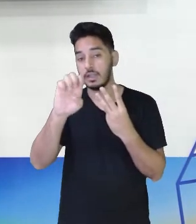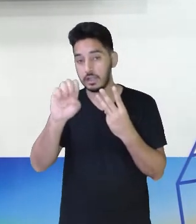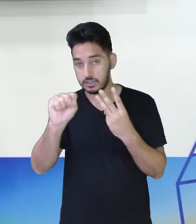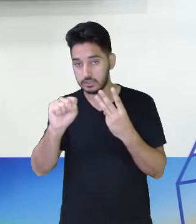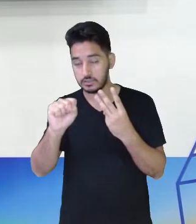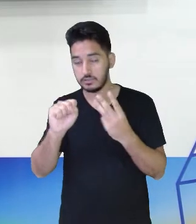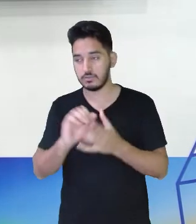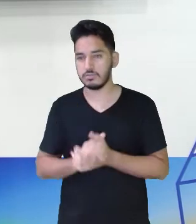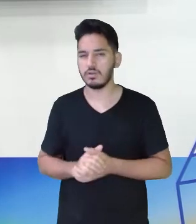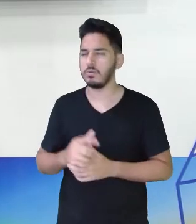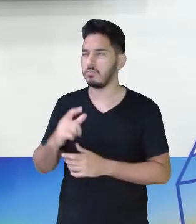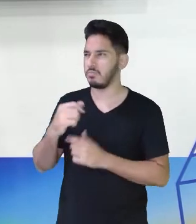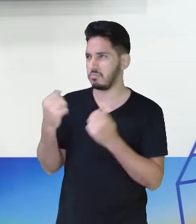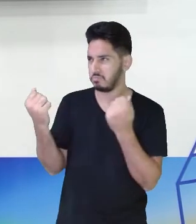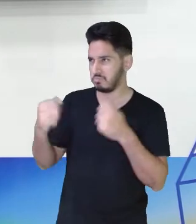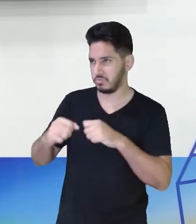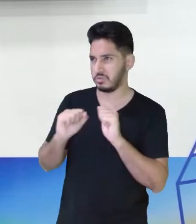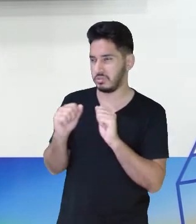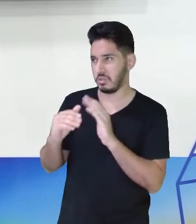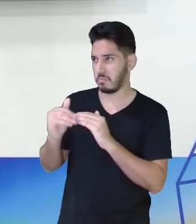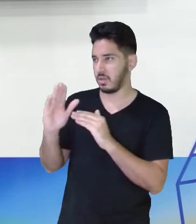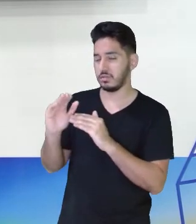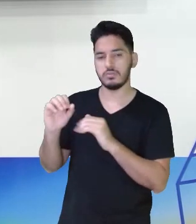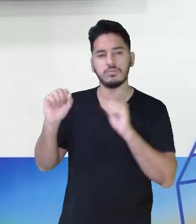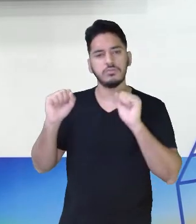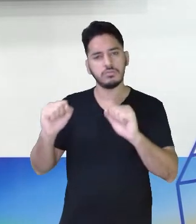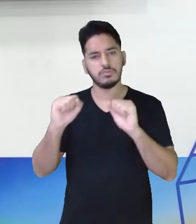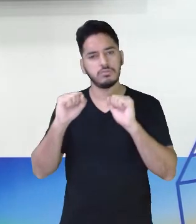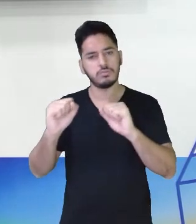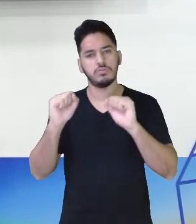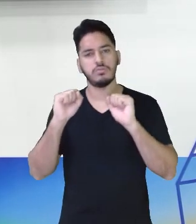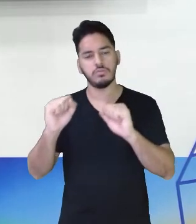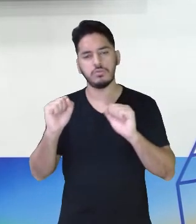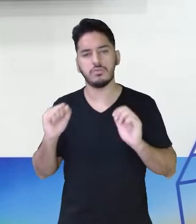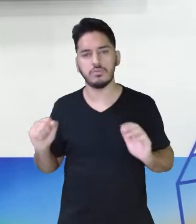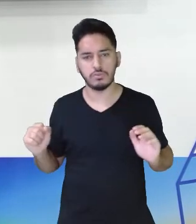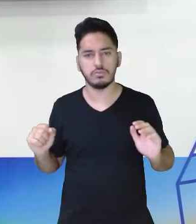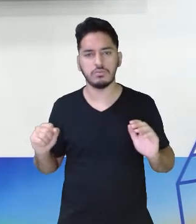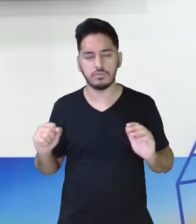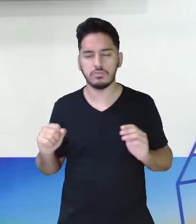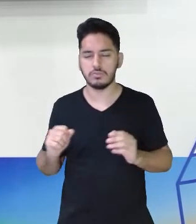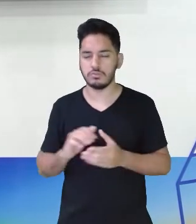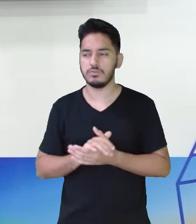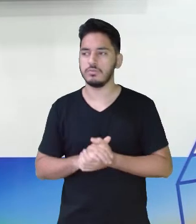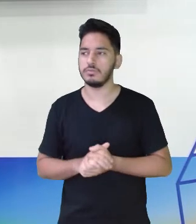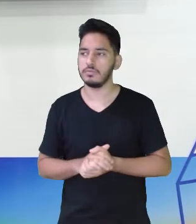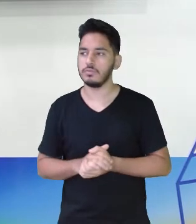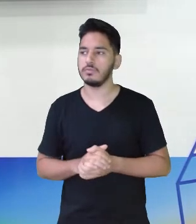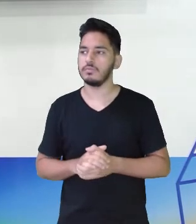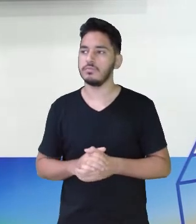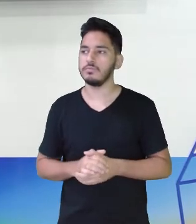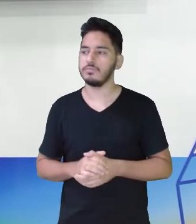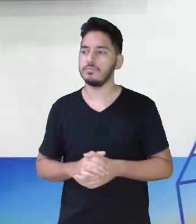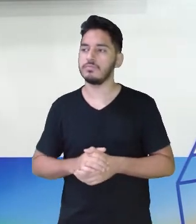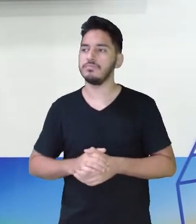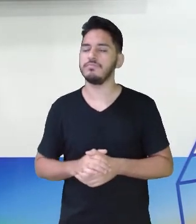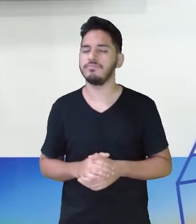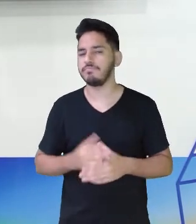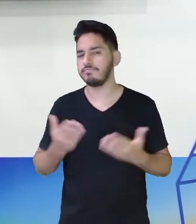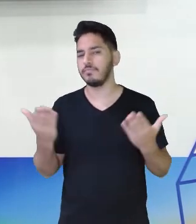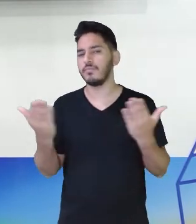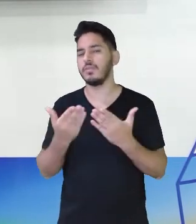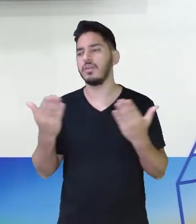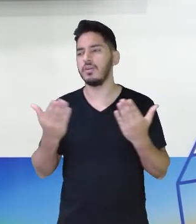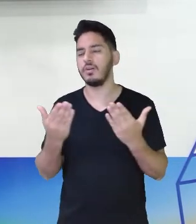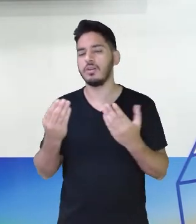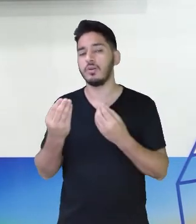atenção nisso. Posso ter mais? Claro que posso. Por isso que trouxe essas informações para vocês. Aqui eu tenho